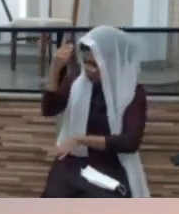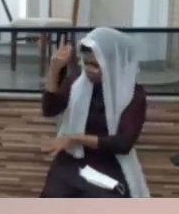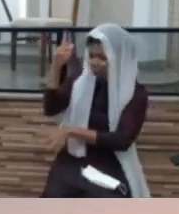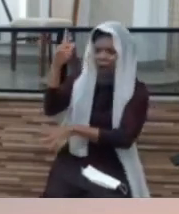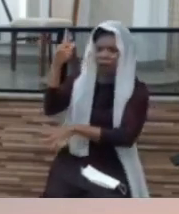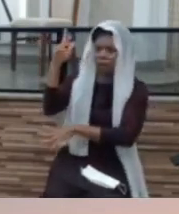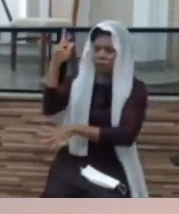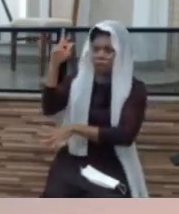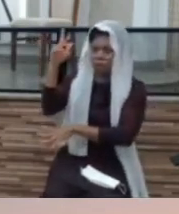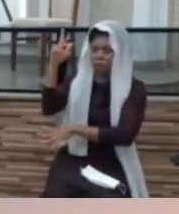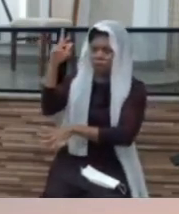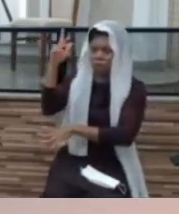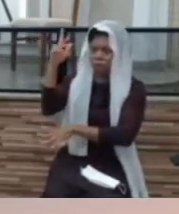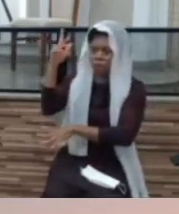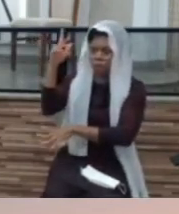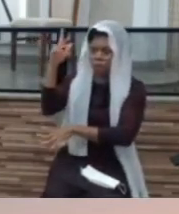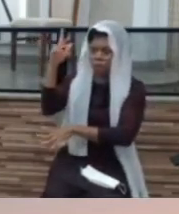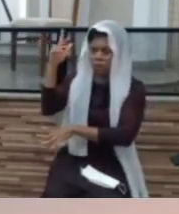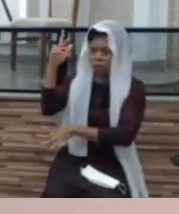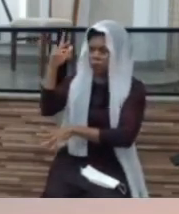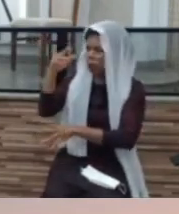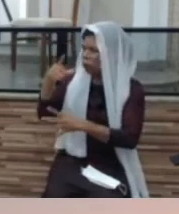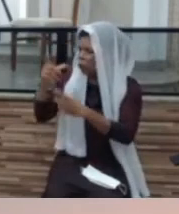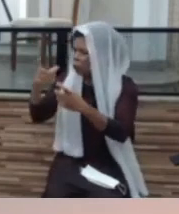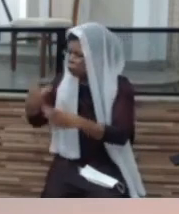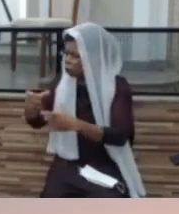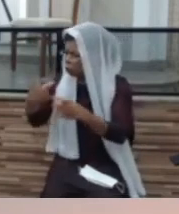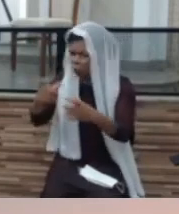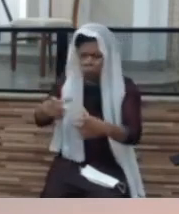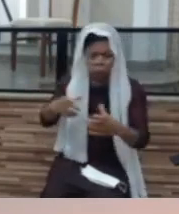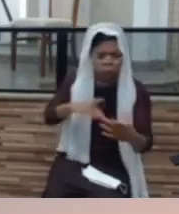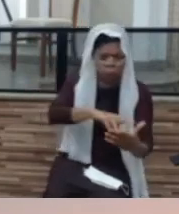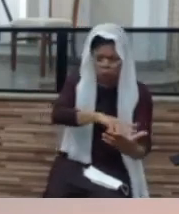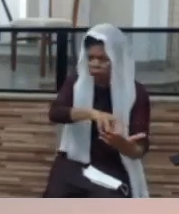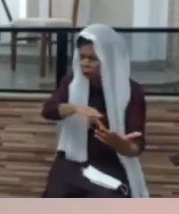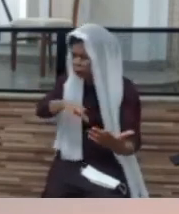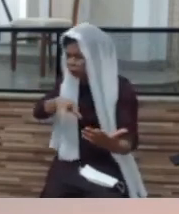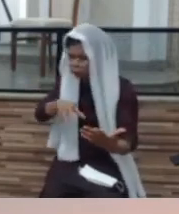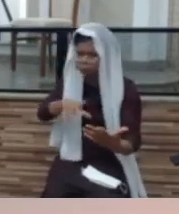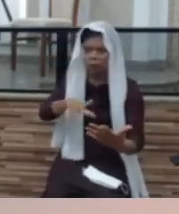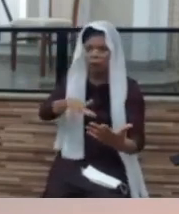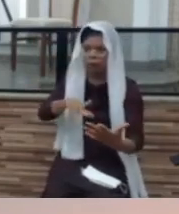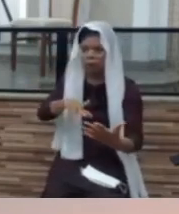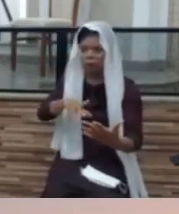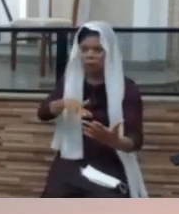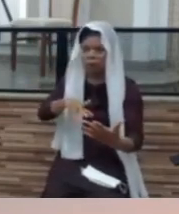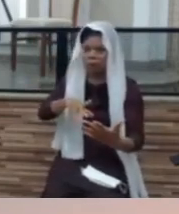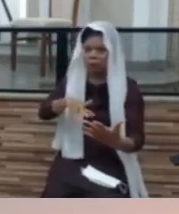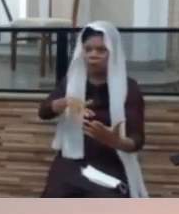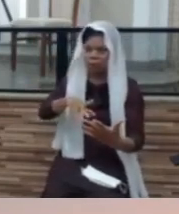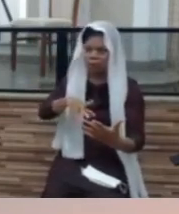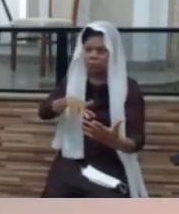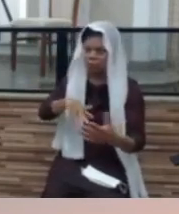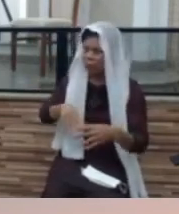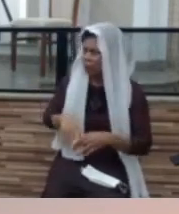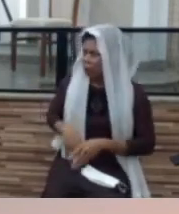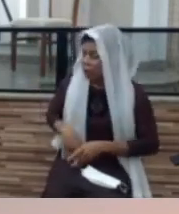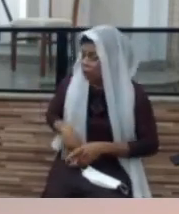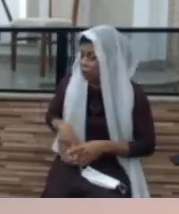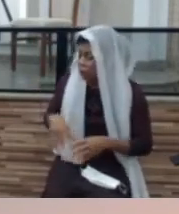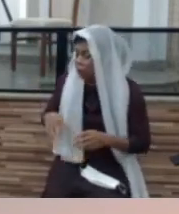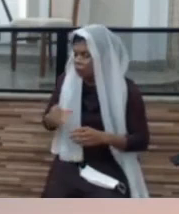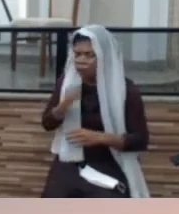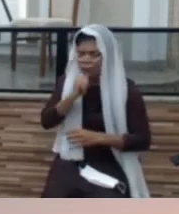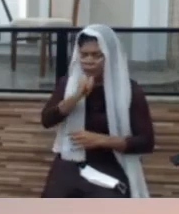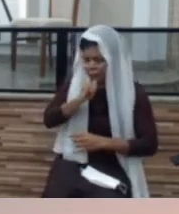queimar, irmãos, dizem que se queimar uma oliveira, olha, irmão, lá na frente pode brotar de novo e